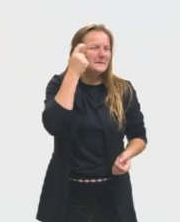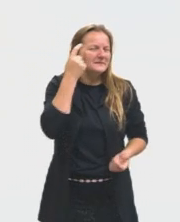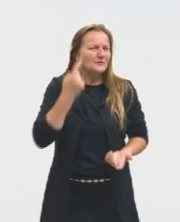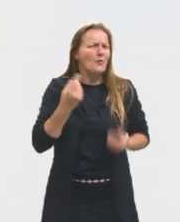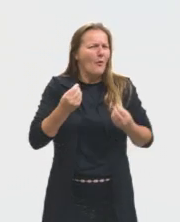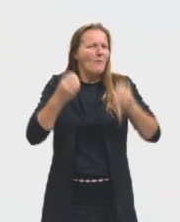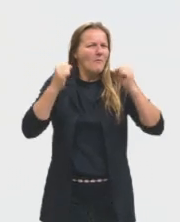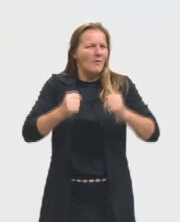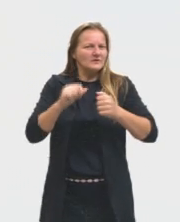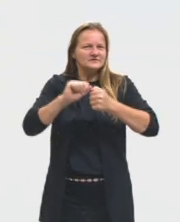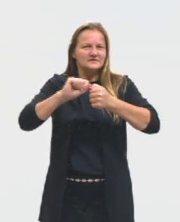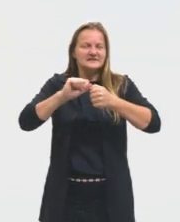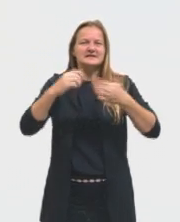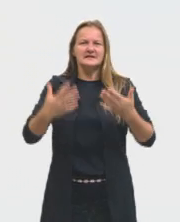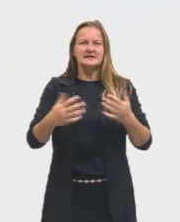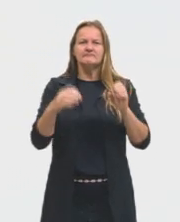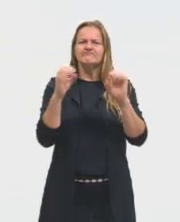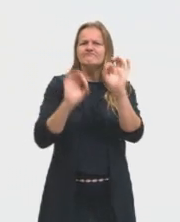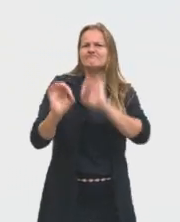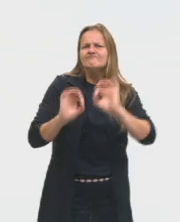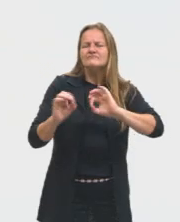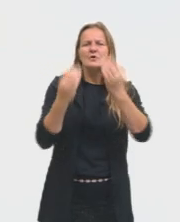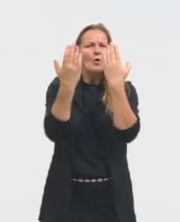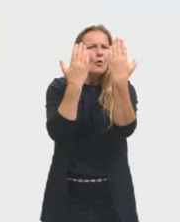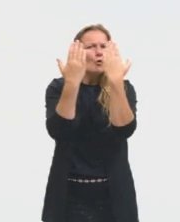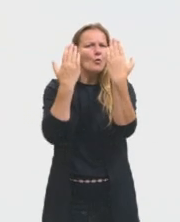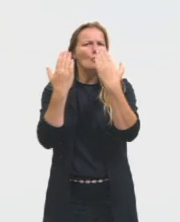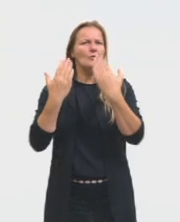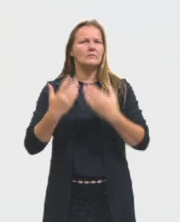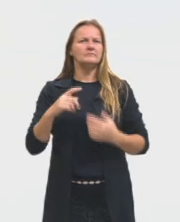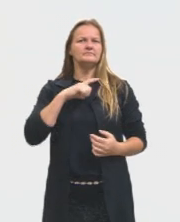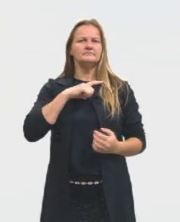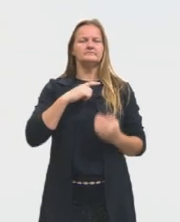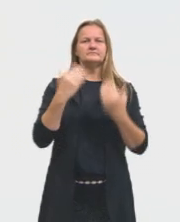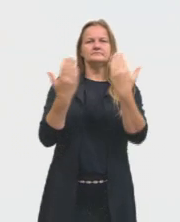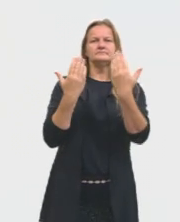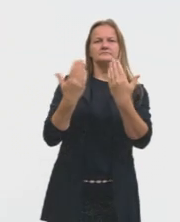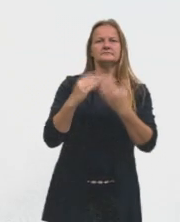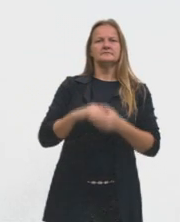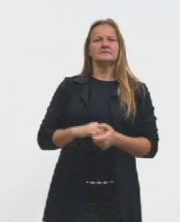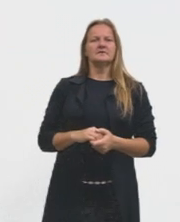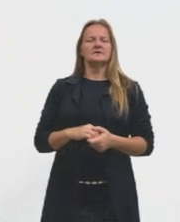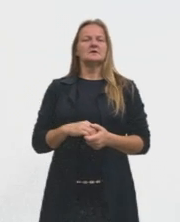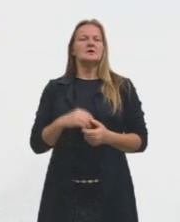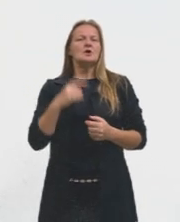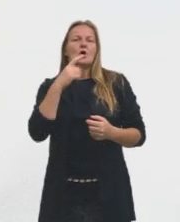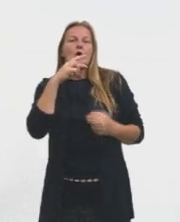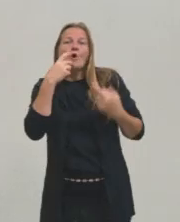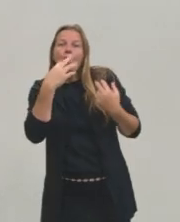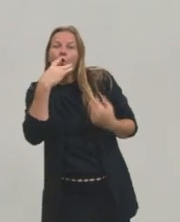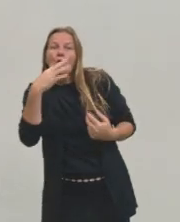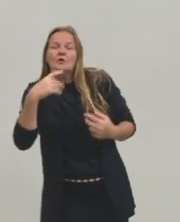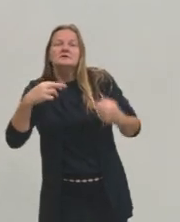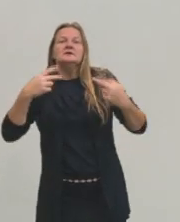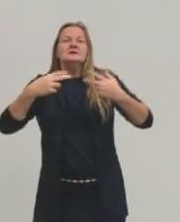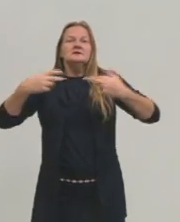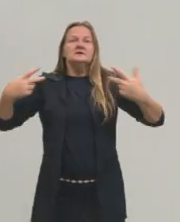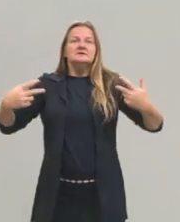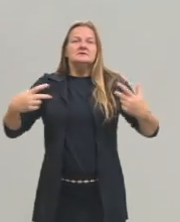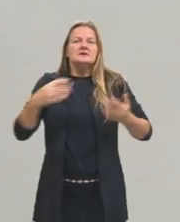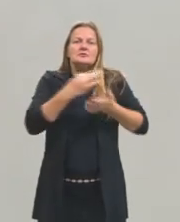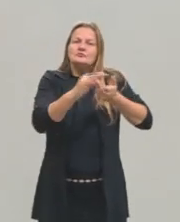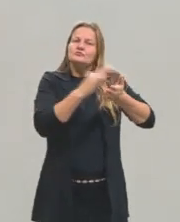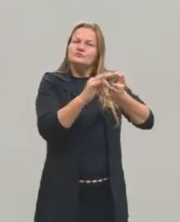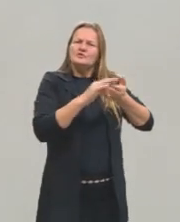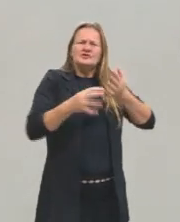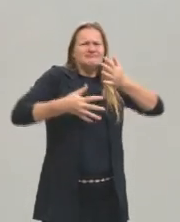que que a gente pode fazer estabelecer se os comparativos né entre coisas que são teóricas e que talvez